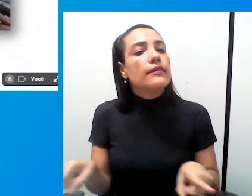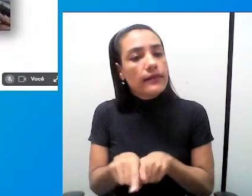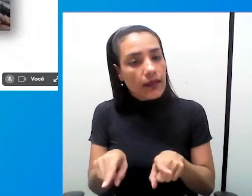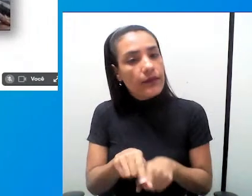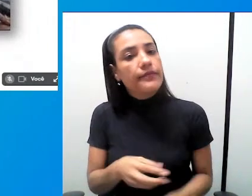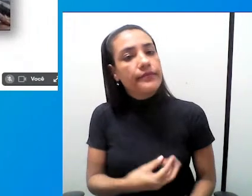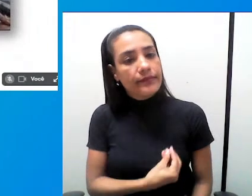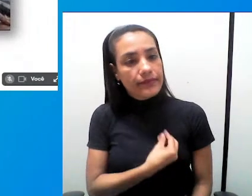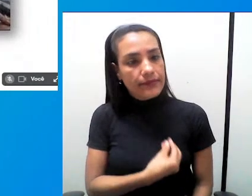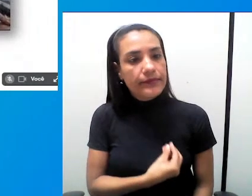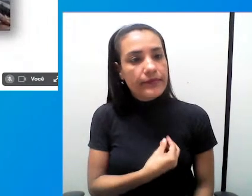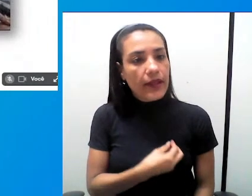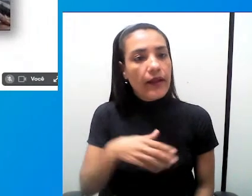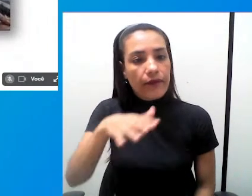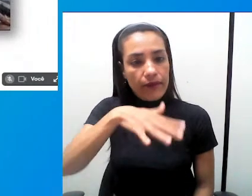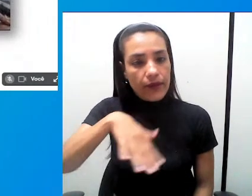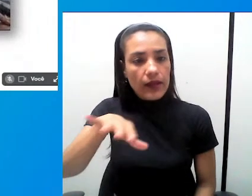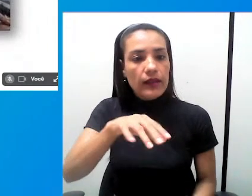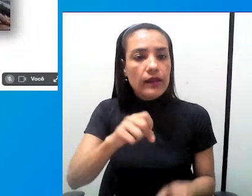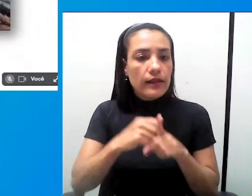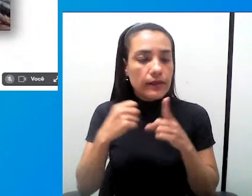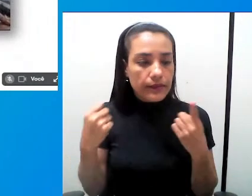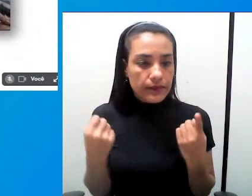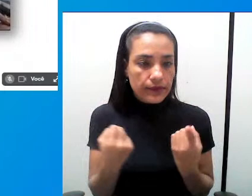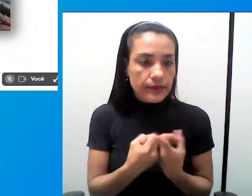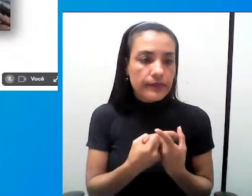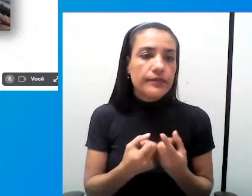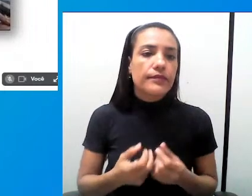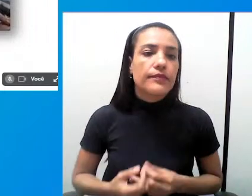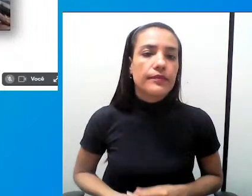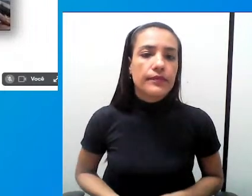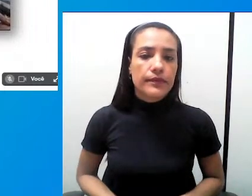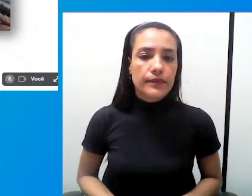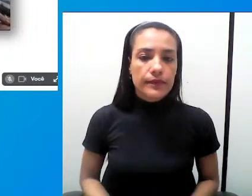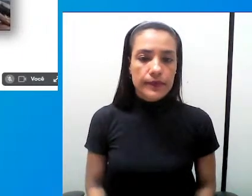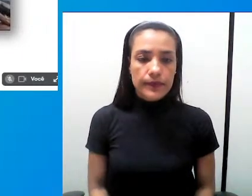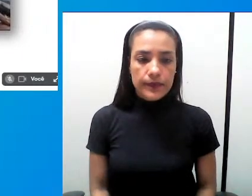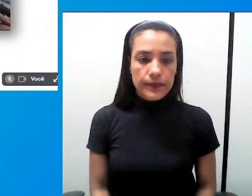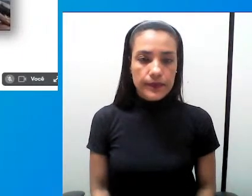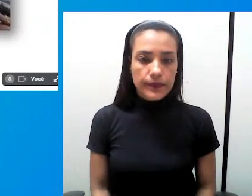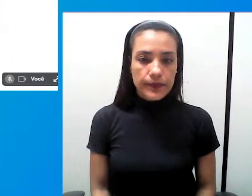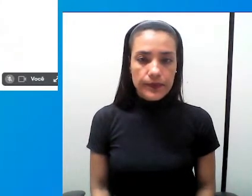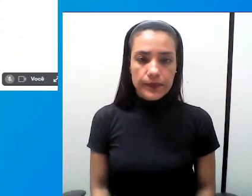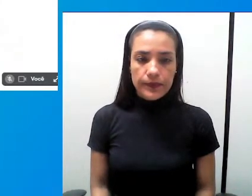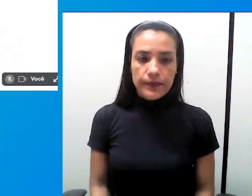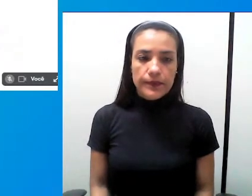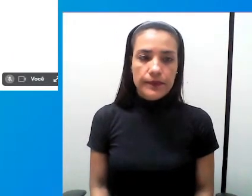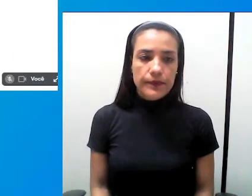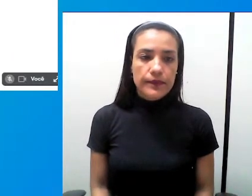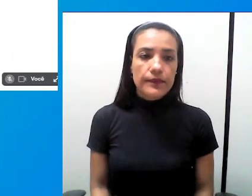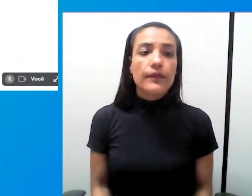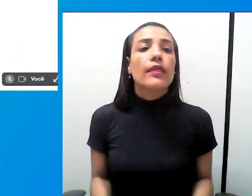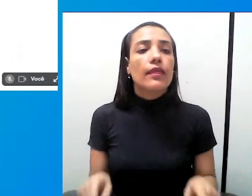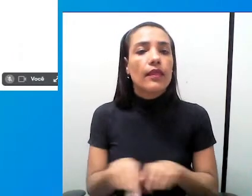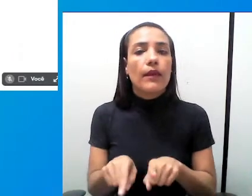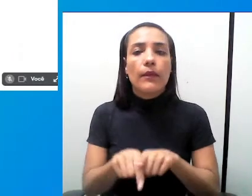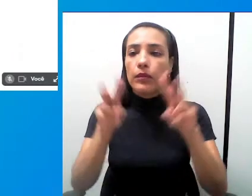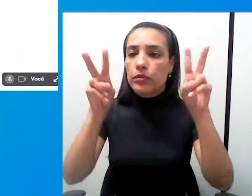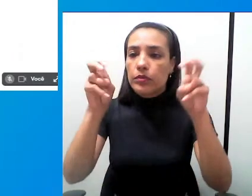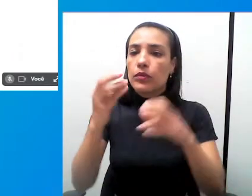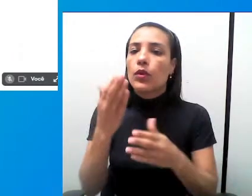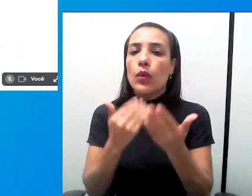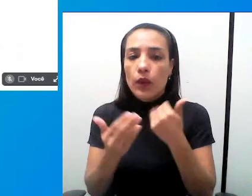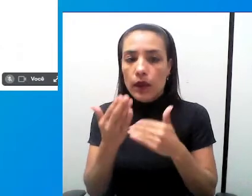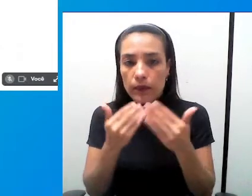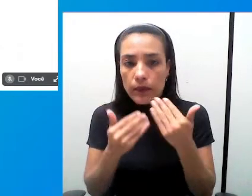um dos nossos eixos de integradores, dentro do projeto integrador. Temos aqui a questão da alimentação.